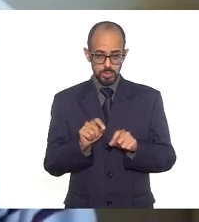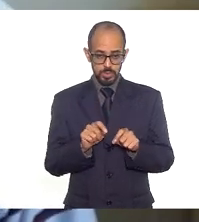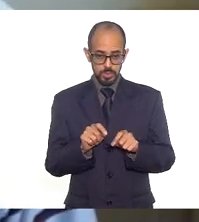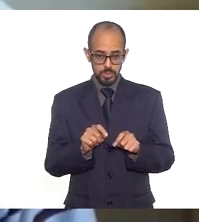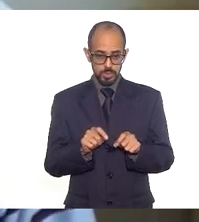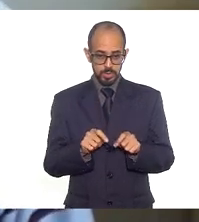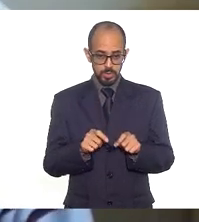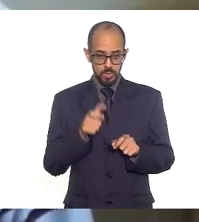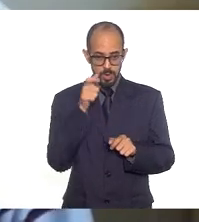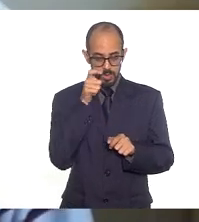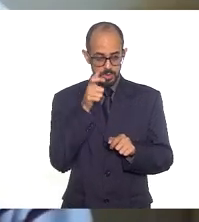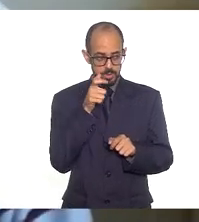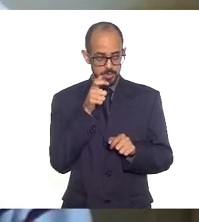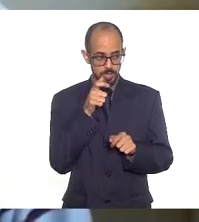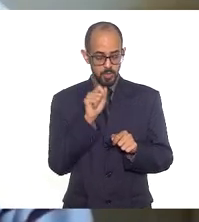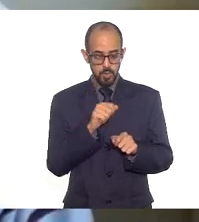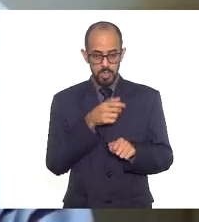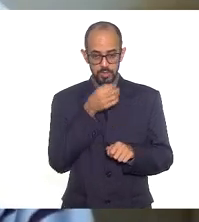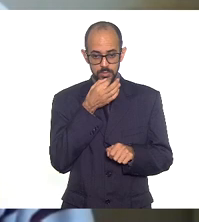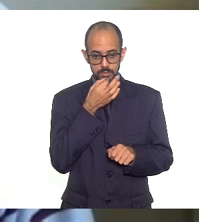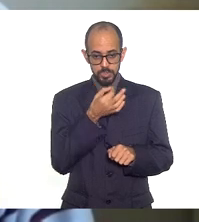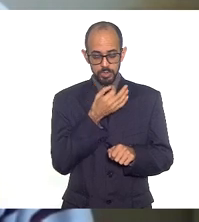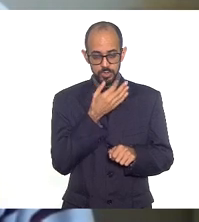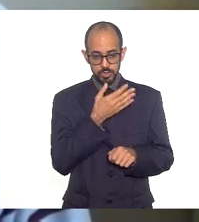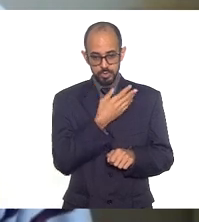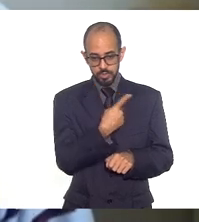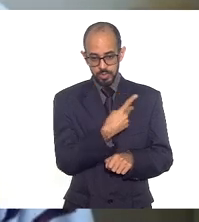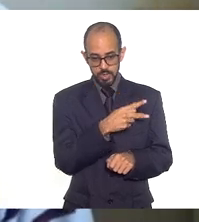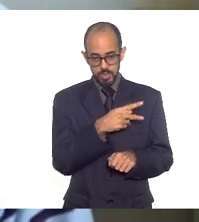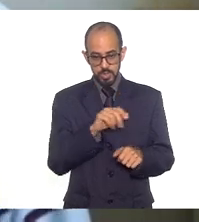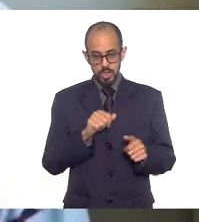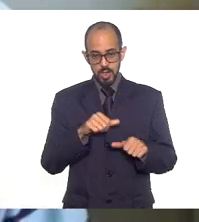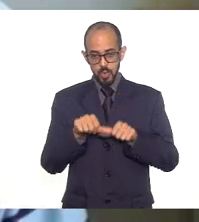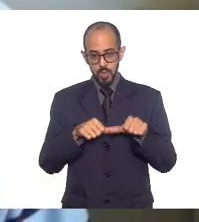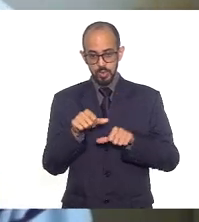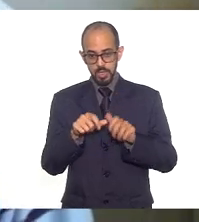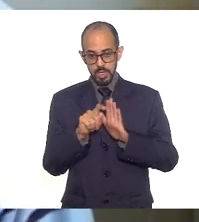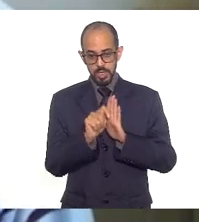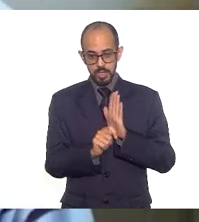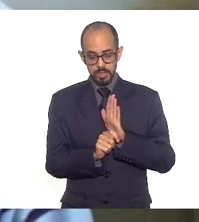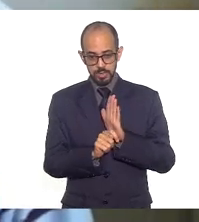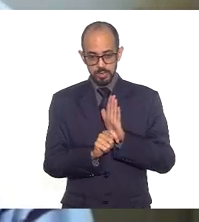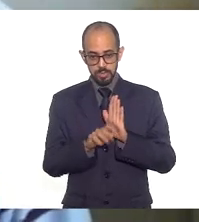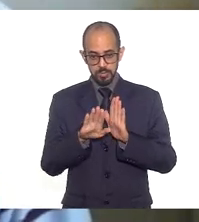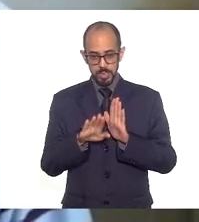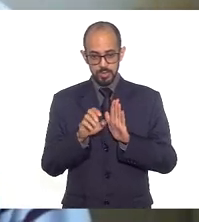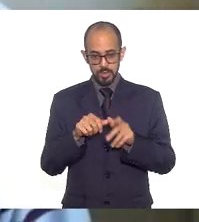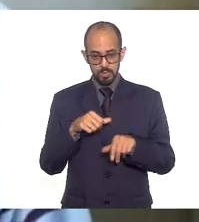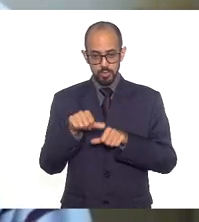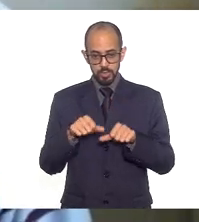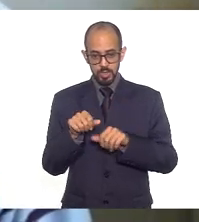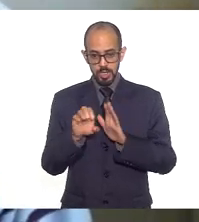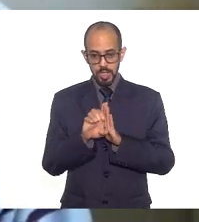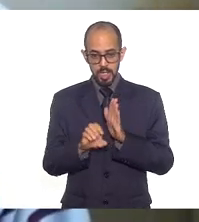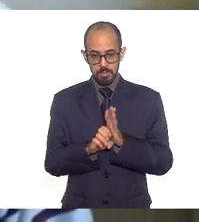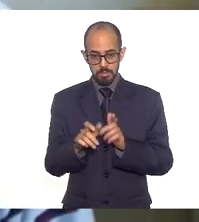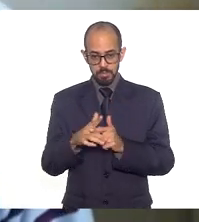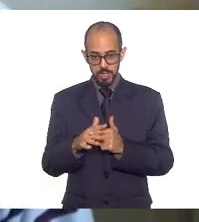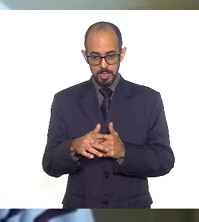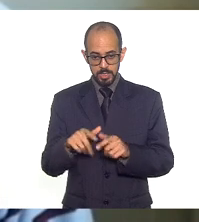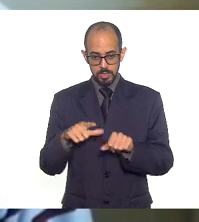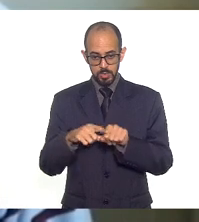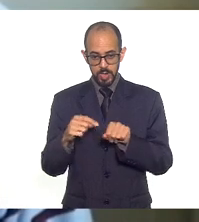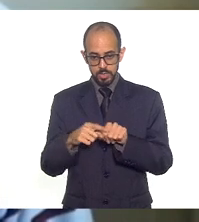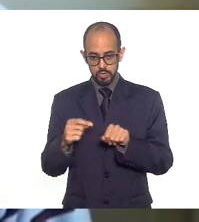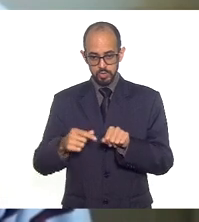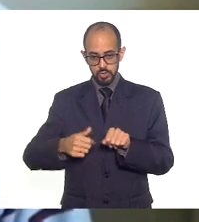eu alterei a redação pela constitucionalidade, mudei a ementa, mudei o artigo 1º, a nomeação